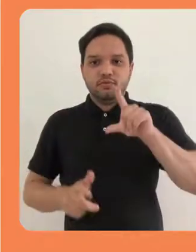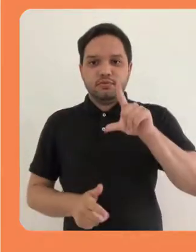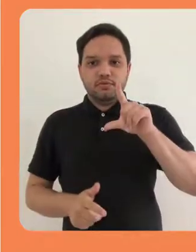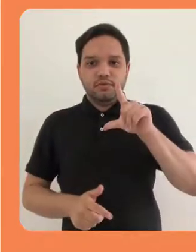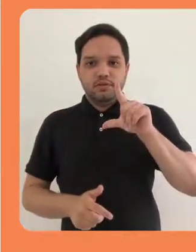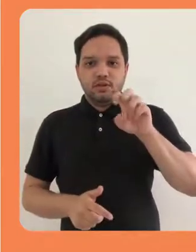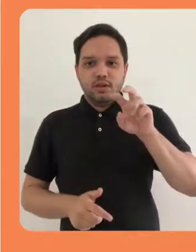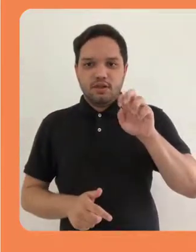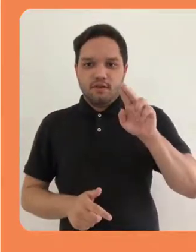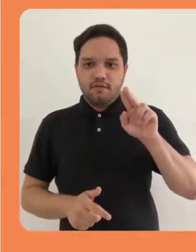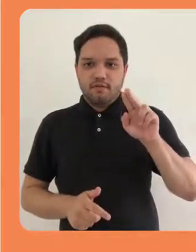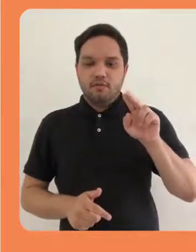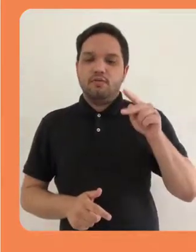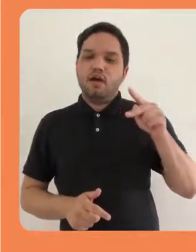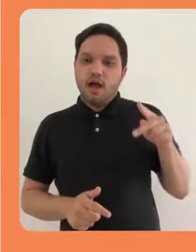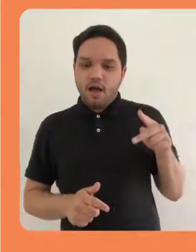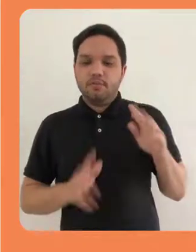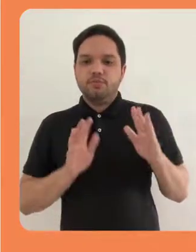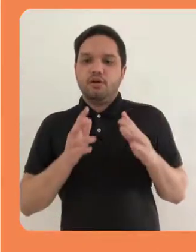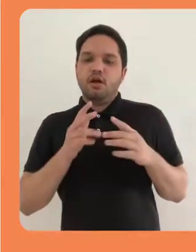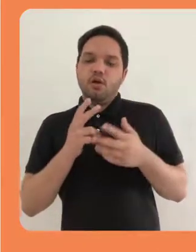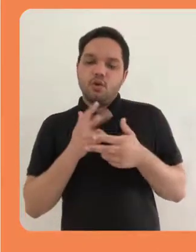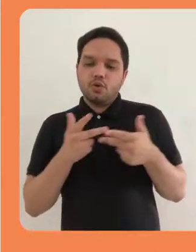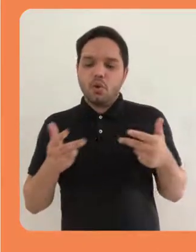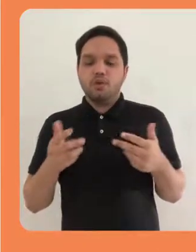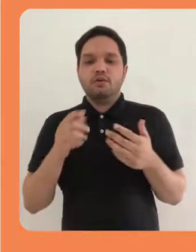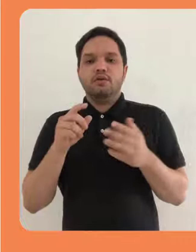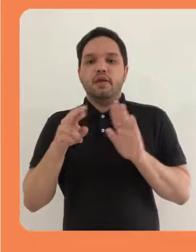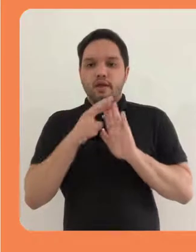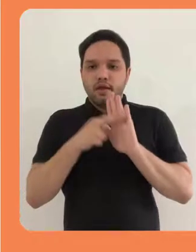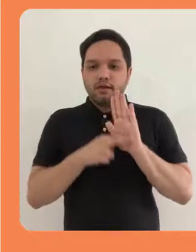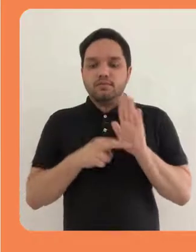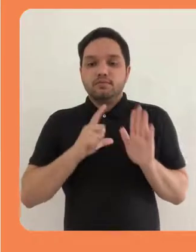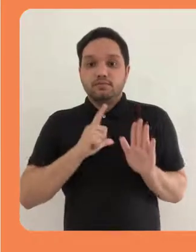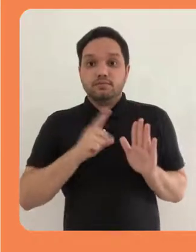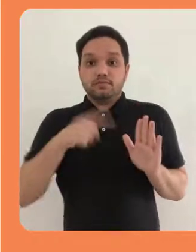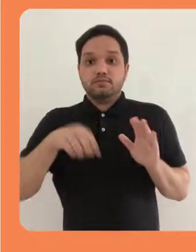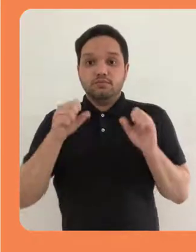mundo Tá bom já configuramos o